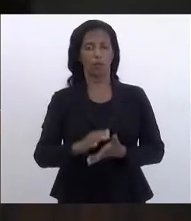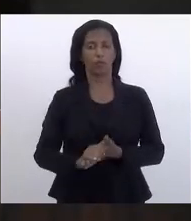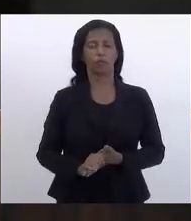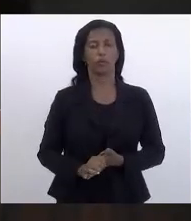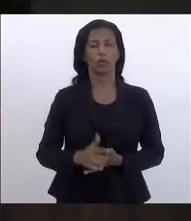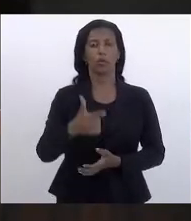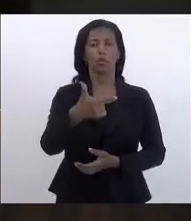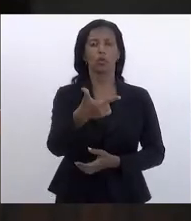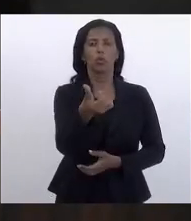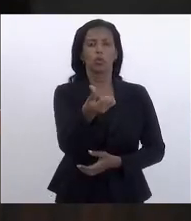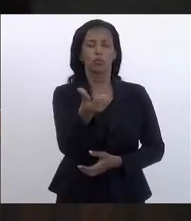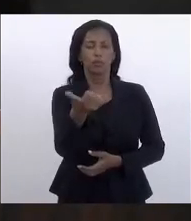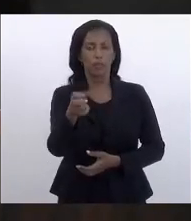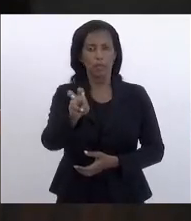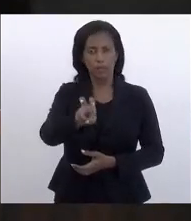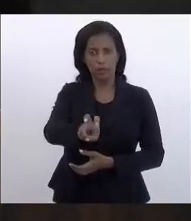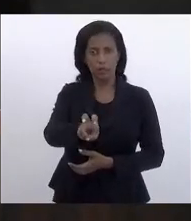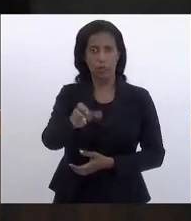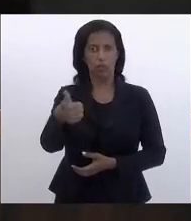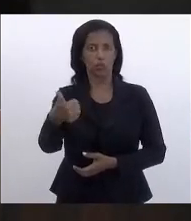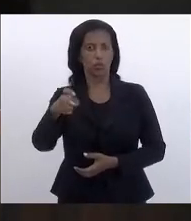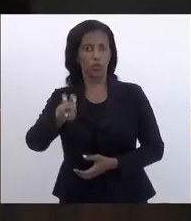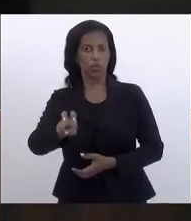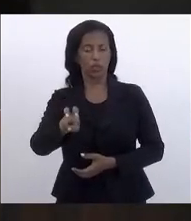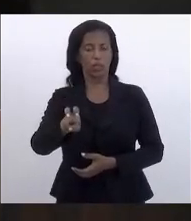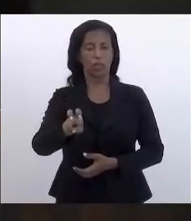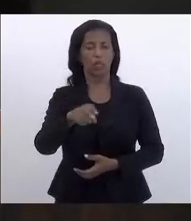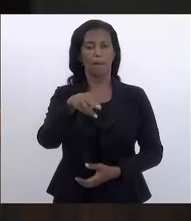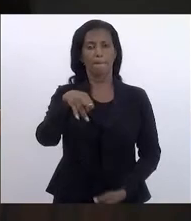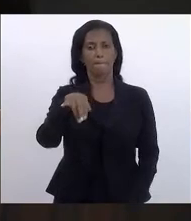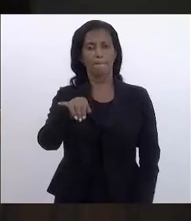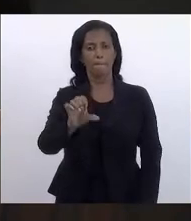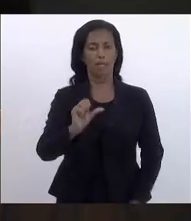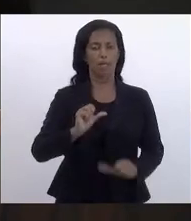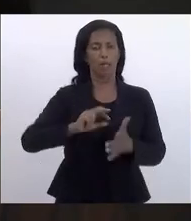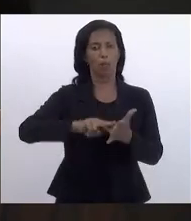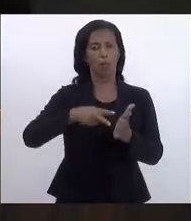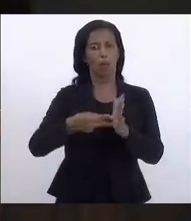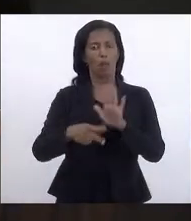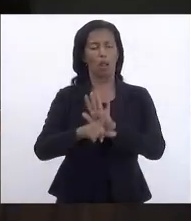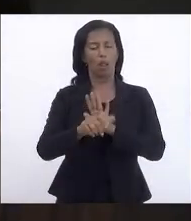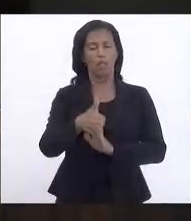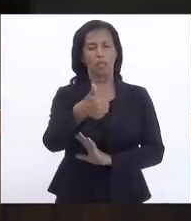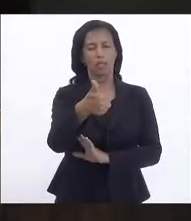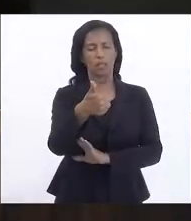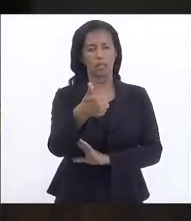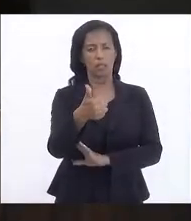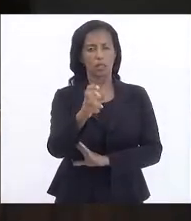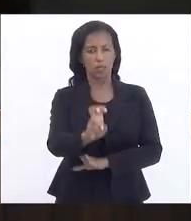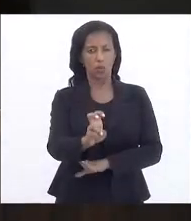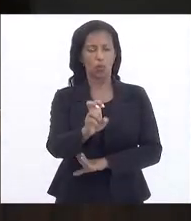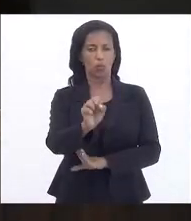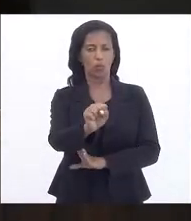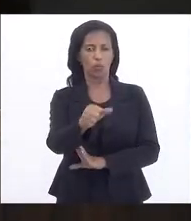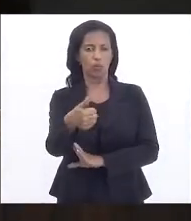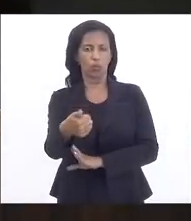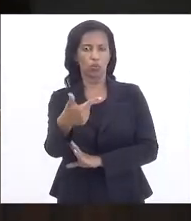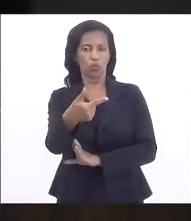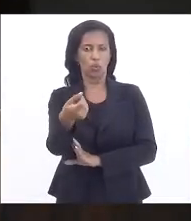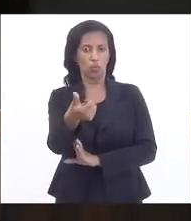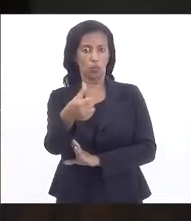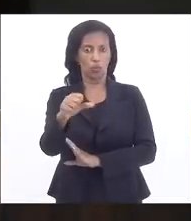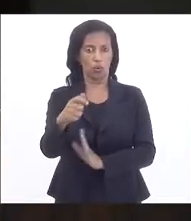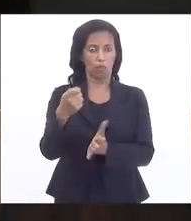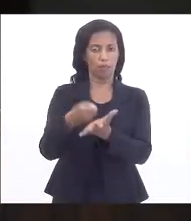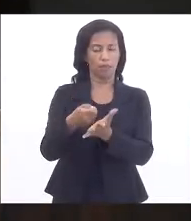de lei 265 de 15 de autoria do deputado Carlos Mink que modifica a lei 5.588 de 7 de dezembro de 2009 que